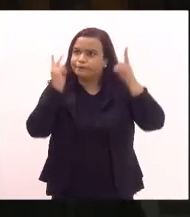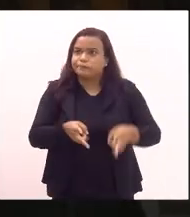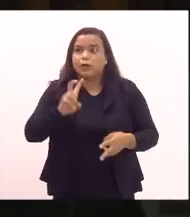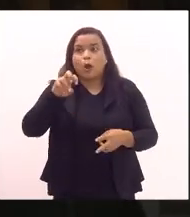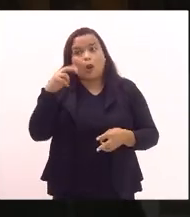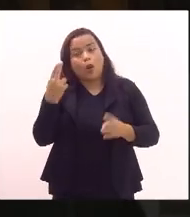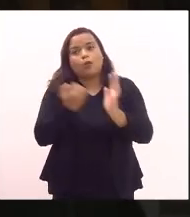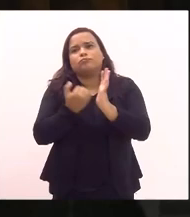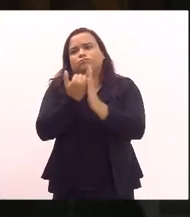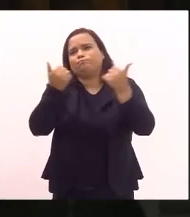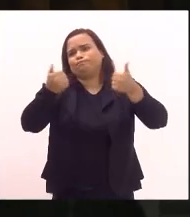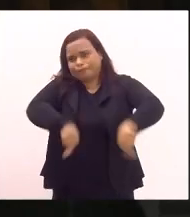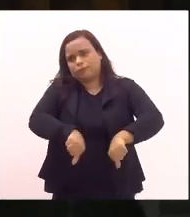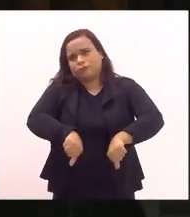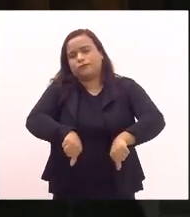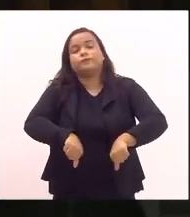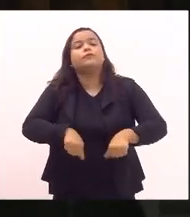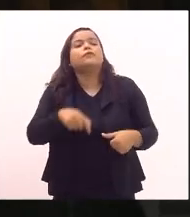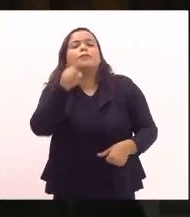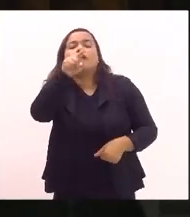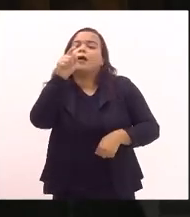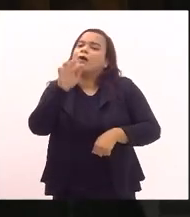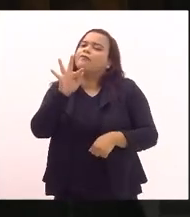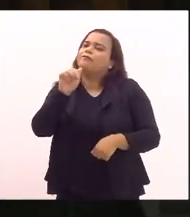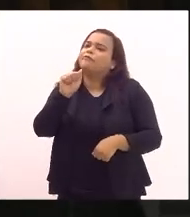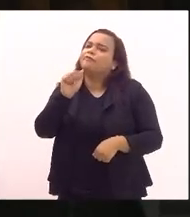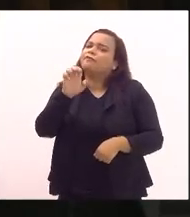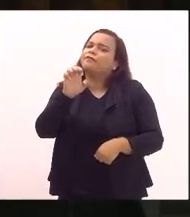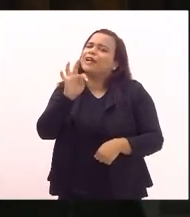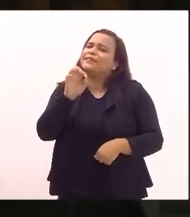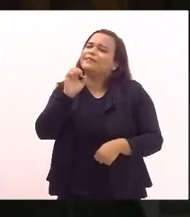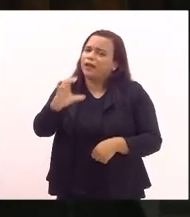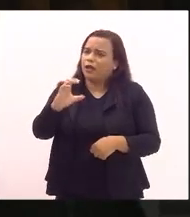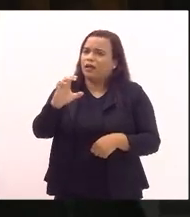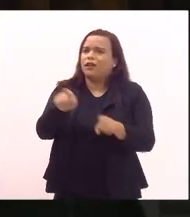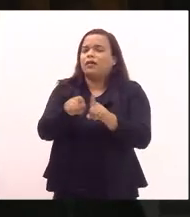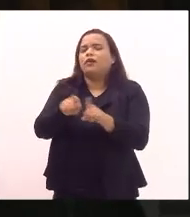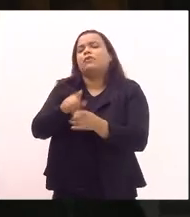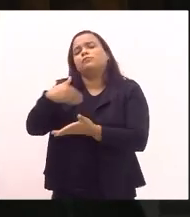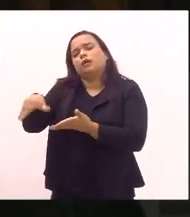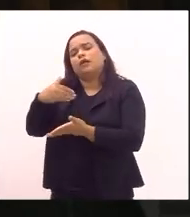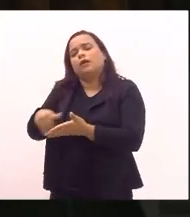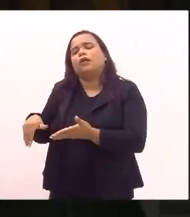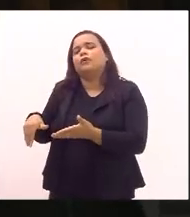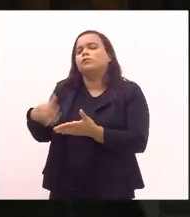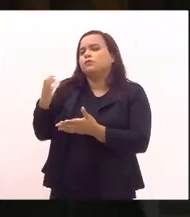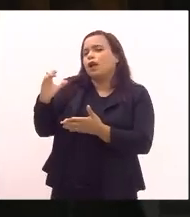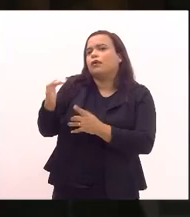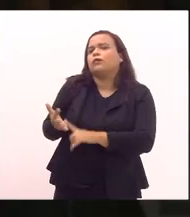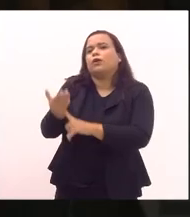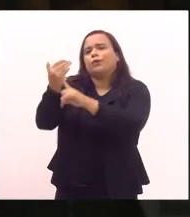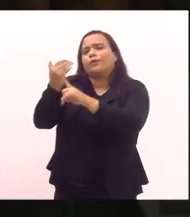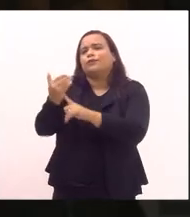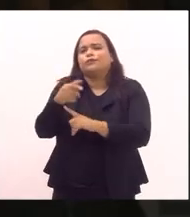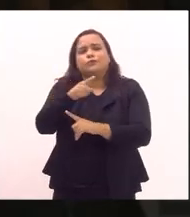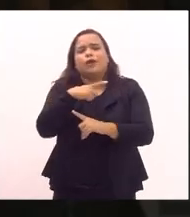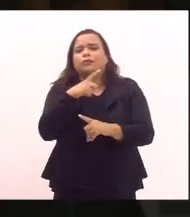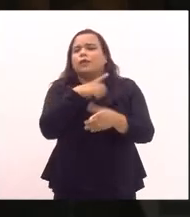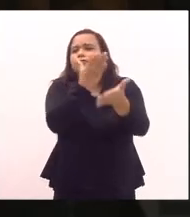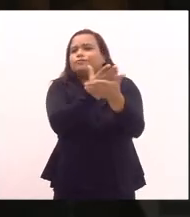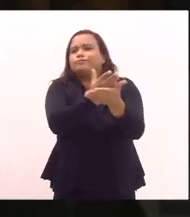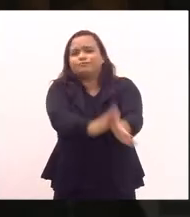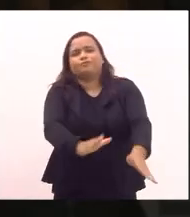aprofundaram no momento em que a Faetec e a secretaria de ciência e tecnologia enfrentam mais uma descontinuidade